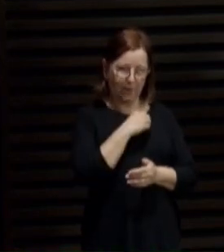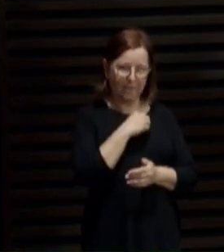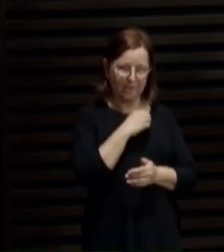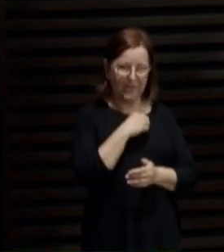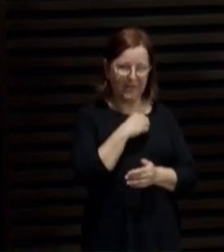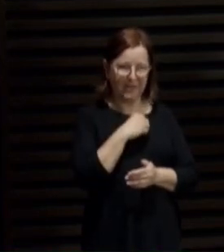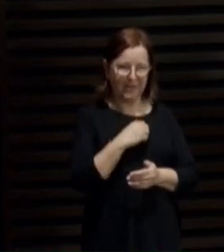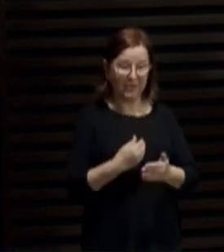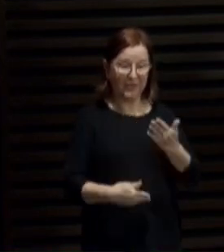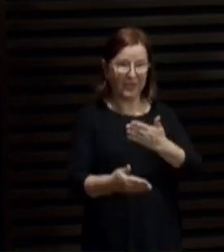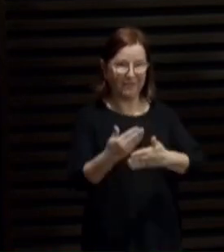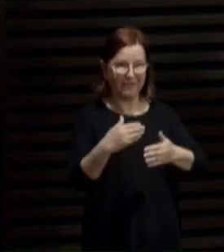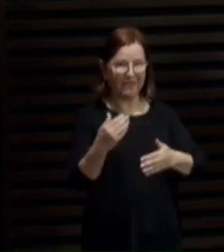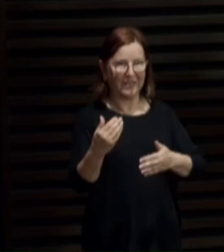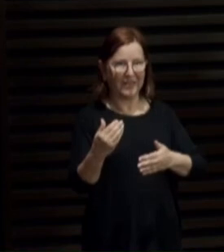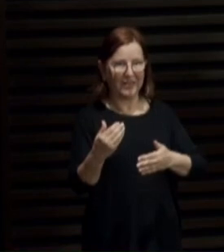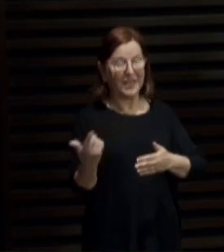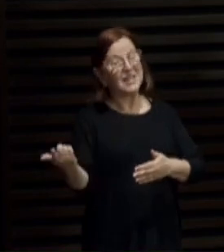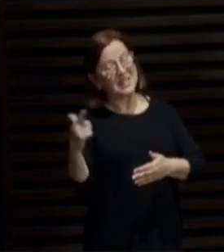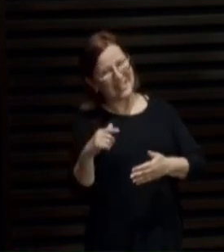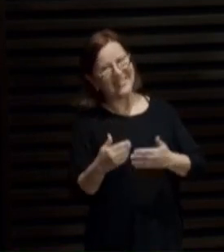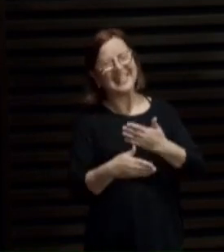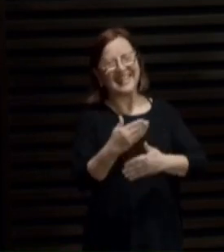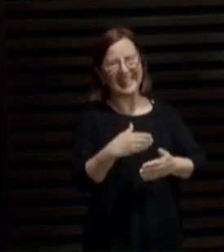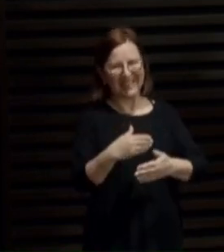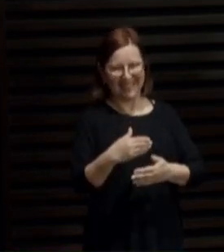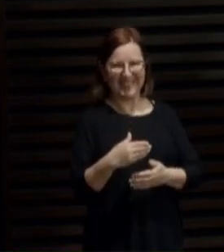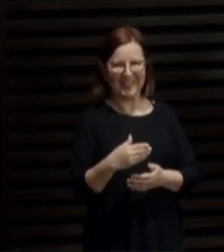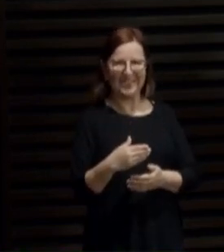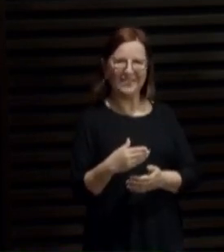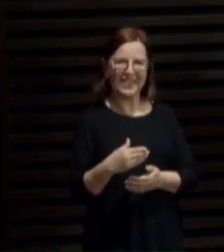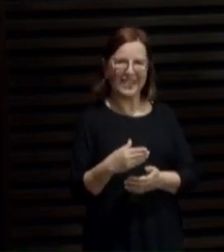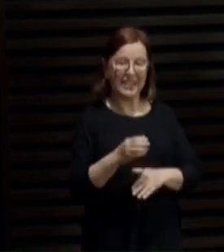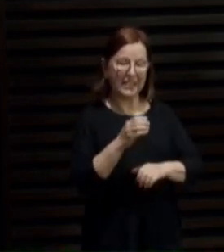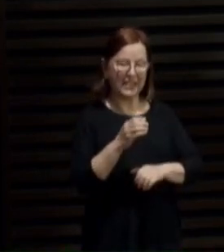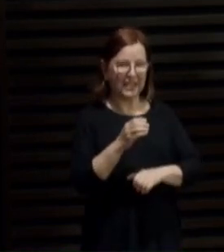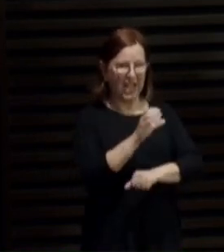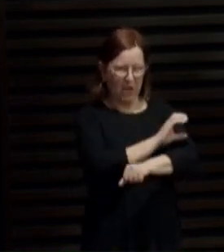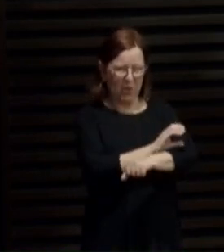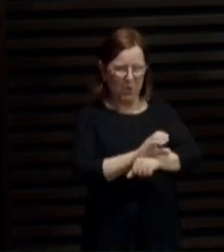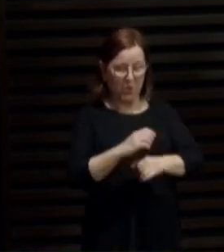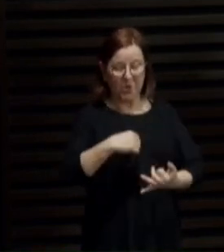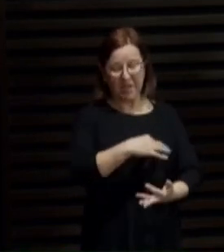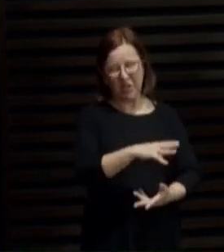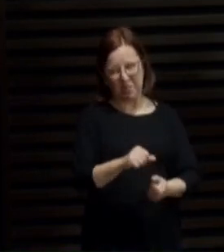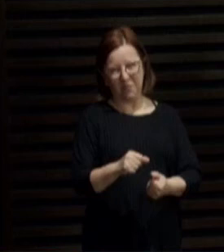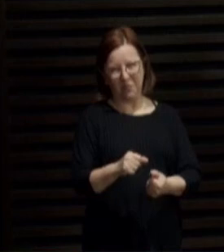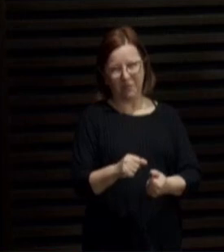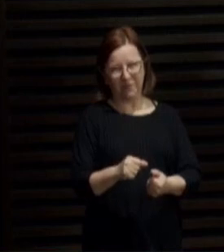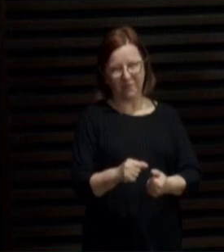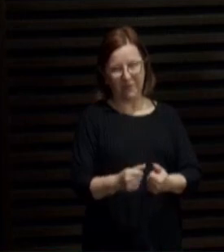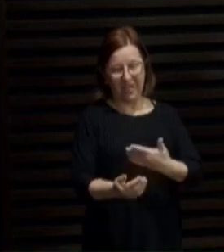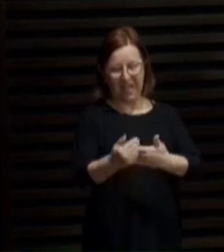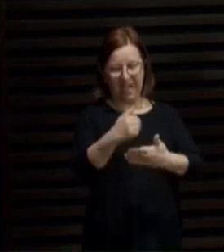do mundo. Ele vai entrando, aí entra tudo pouquinho, de forma muito sutil, e